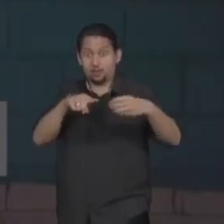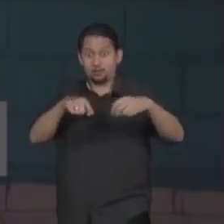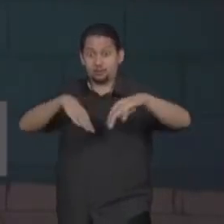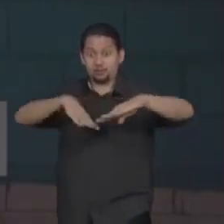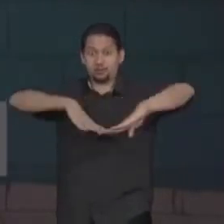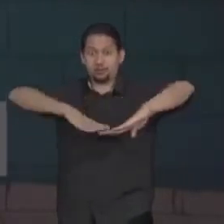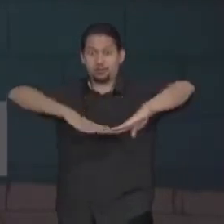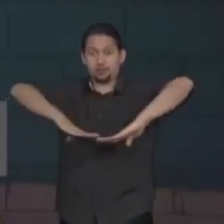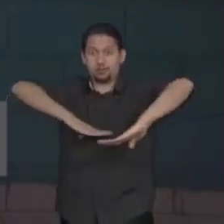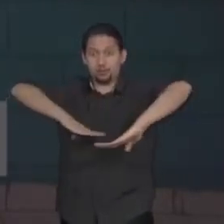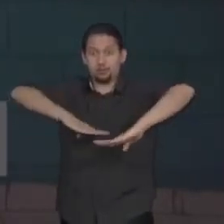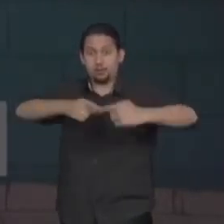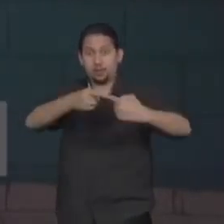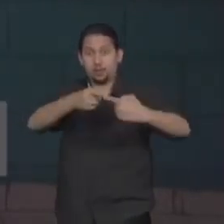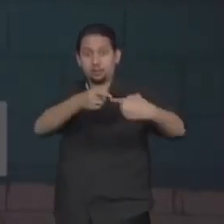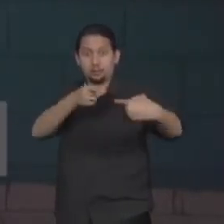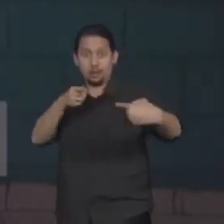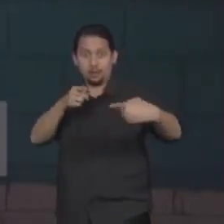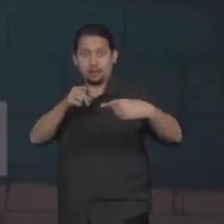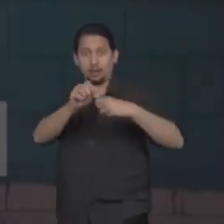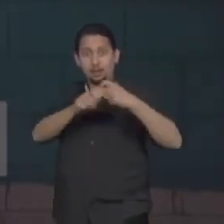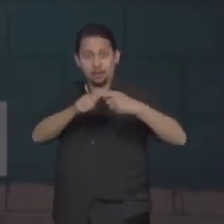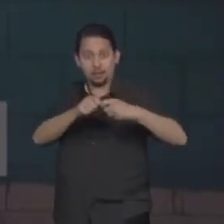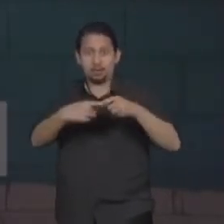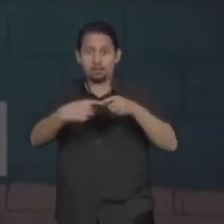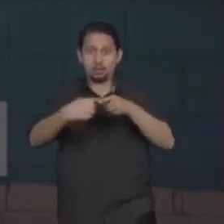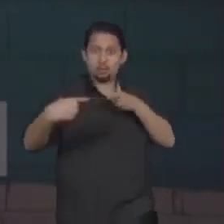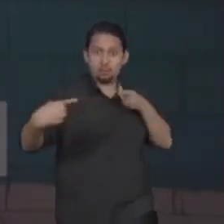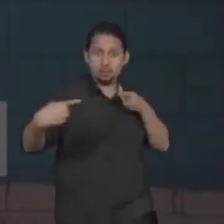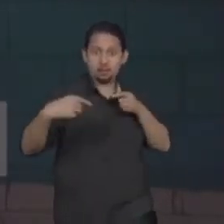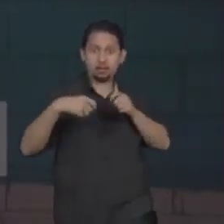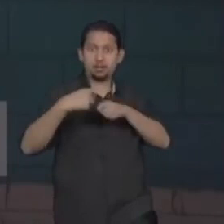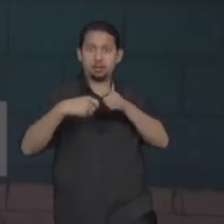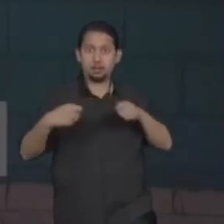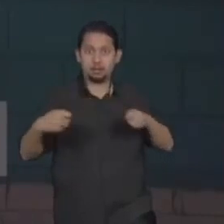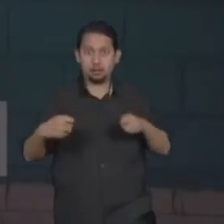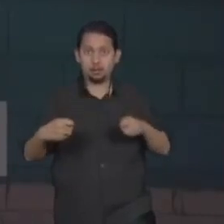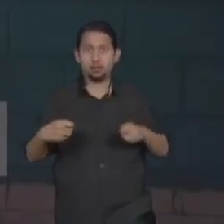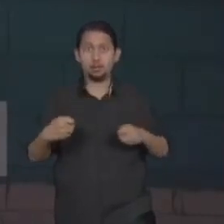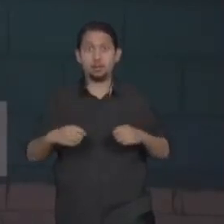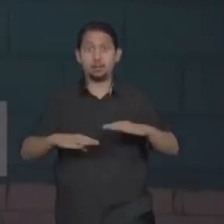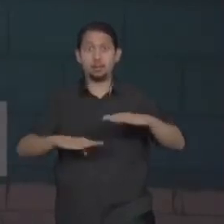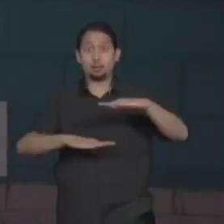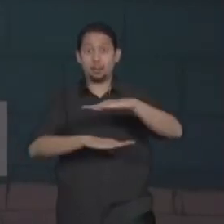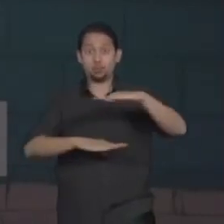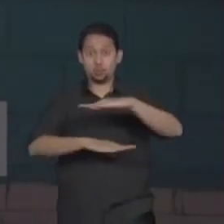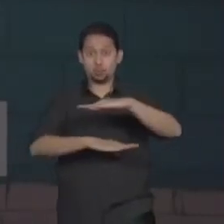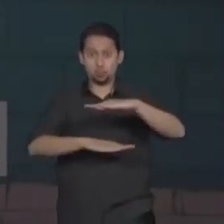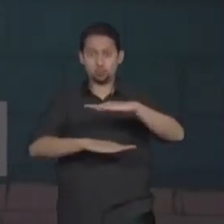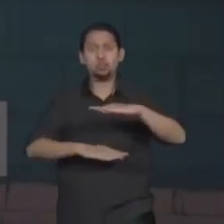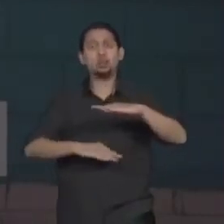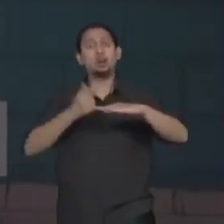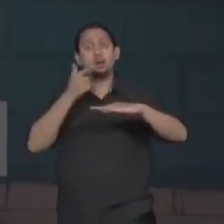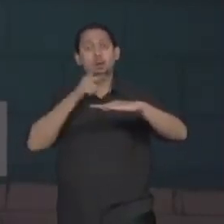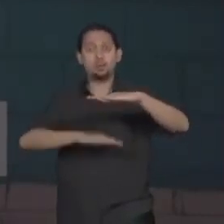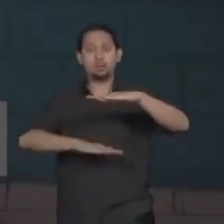cima, nessas 2, e uma amarração aqui embaixo nessas 2. E aí, ele vai ser